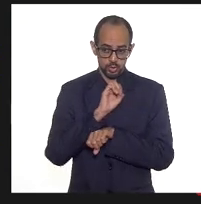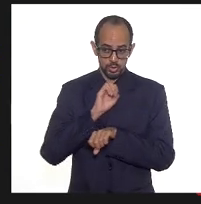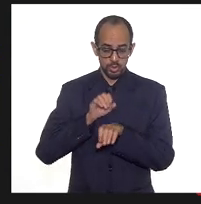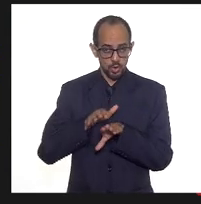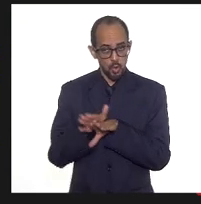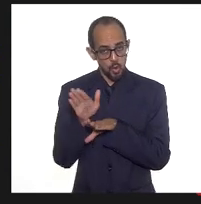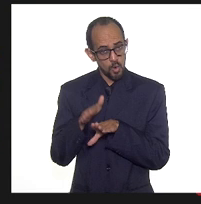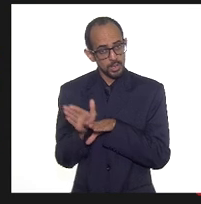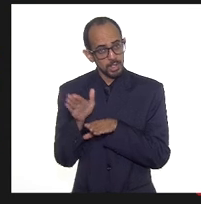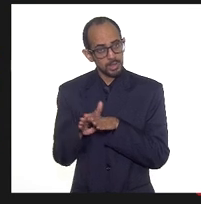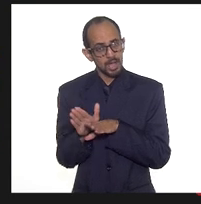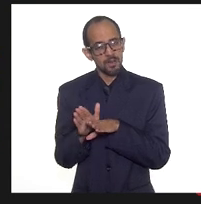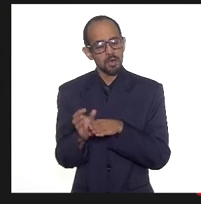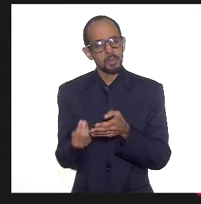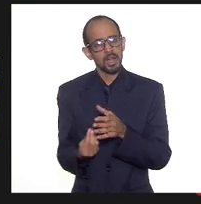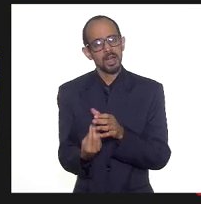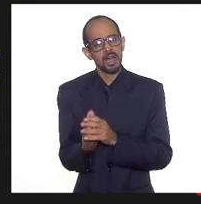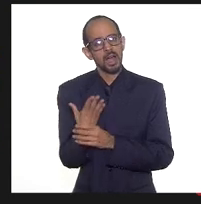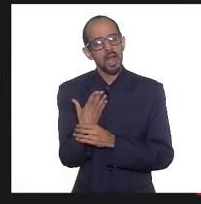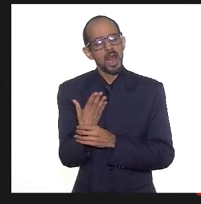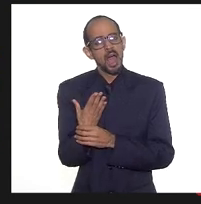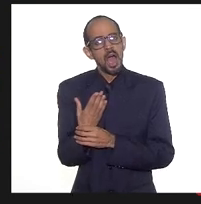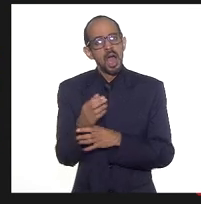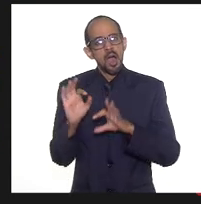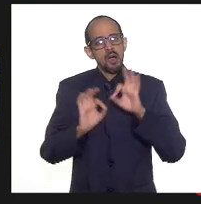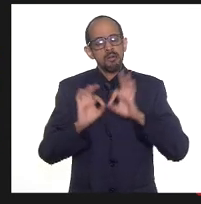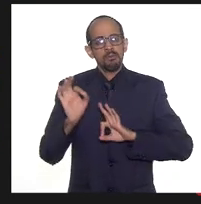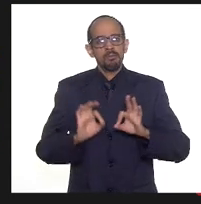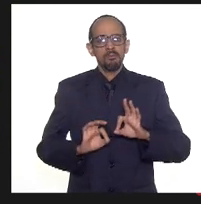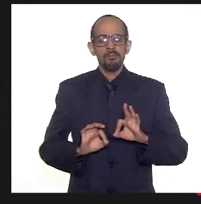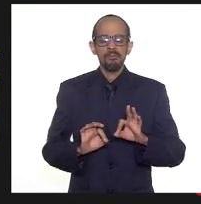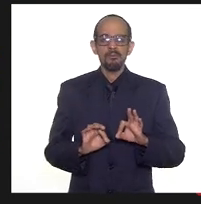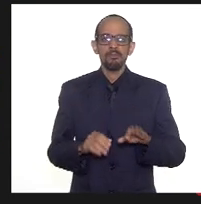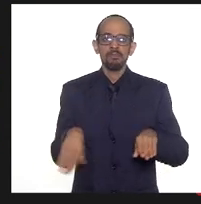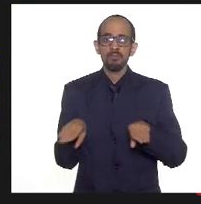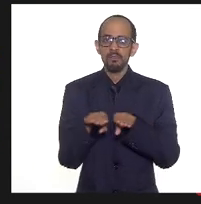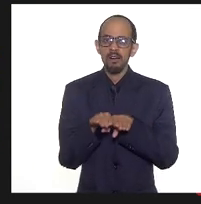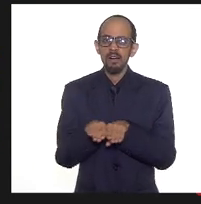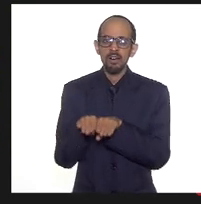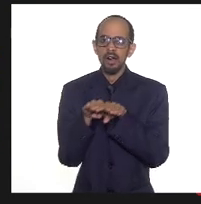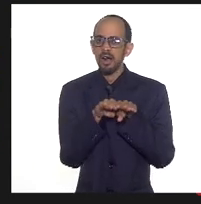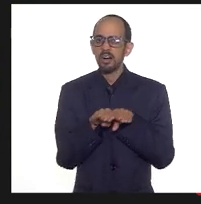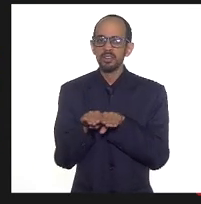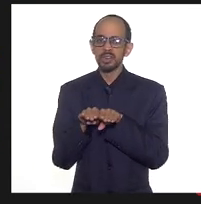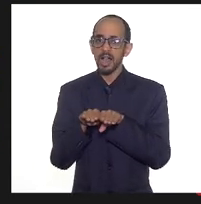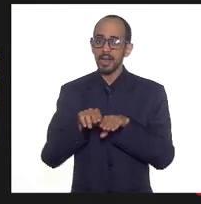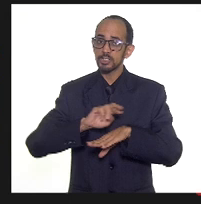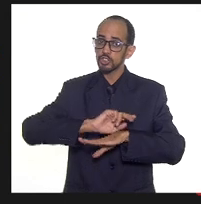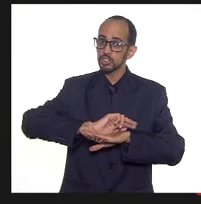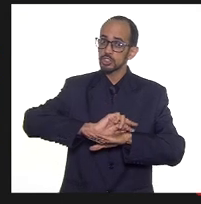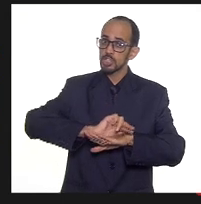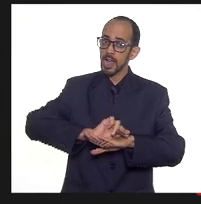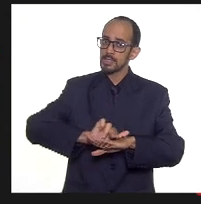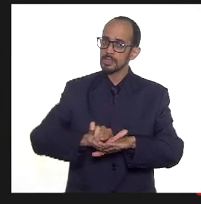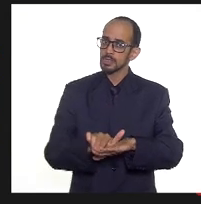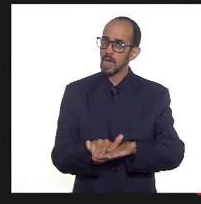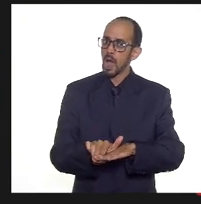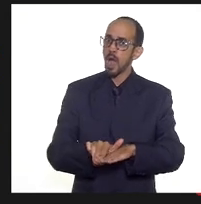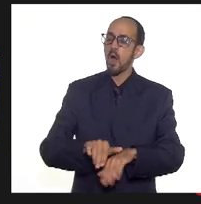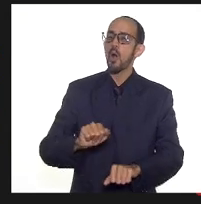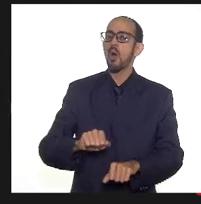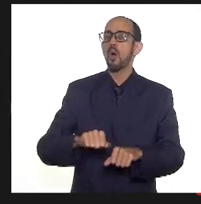na elaboração do Plano de Igualdade Racial de Campos de Goytacazes, PLAMOPIR, apresentado à Câmara dos Vereadores